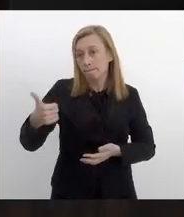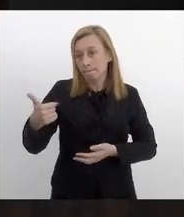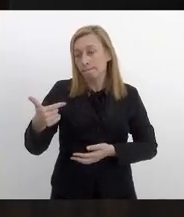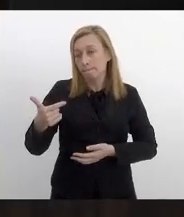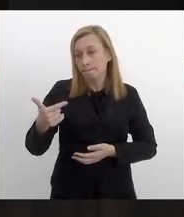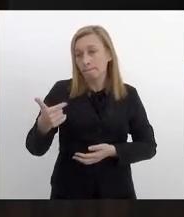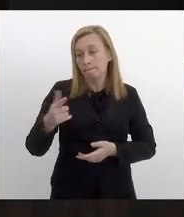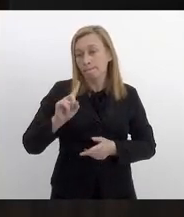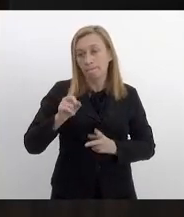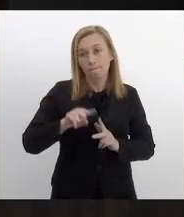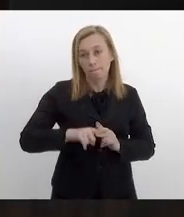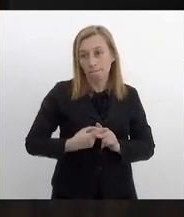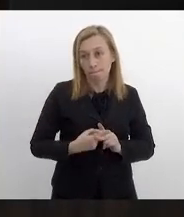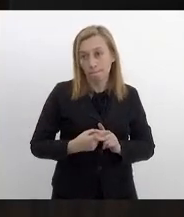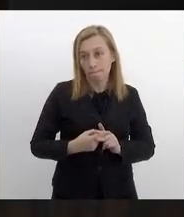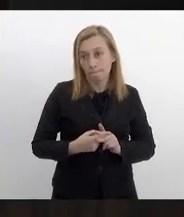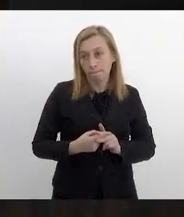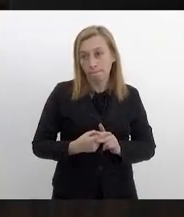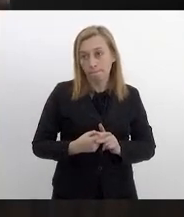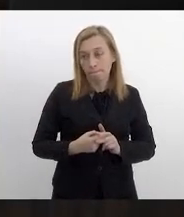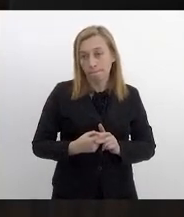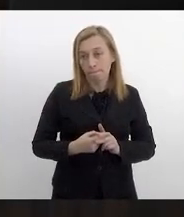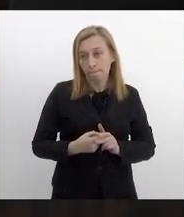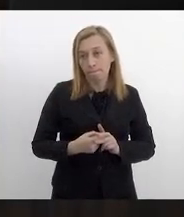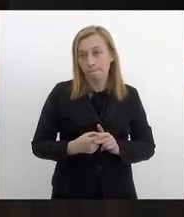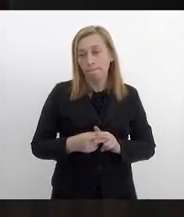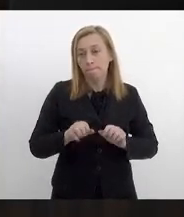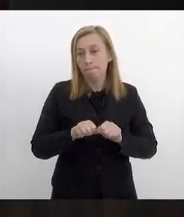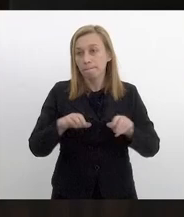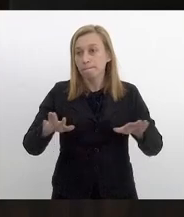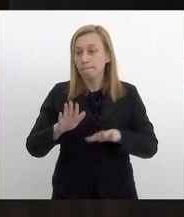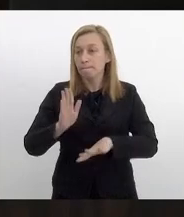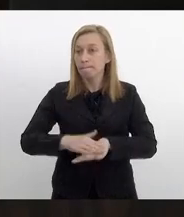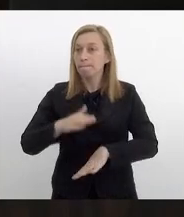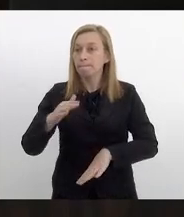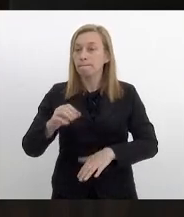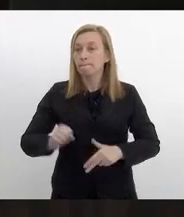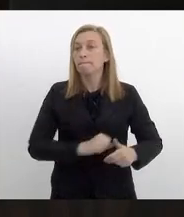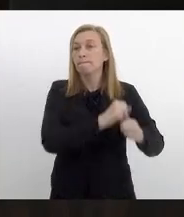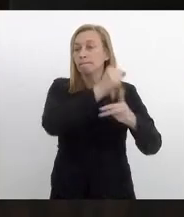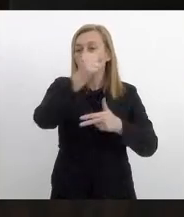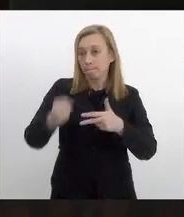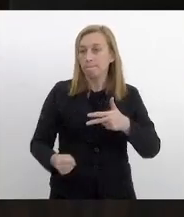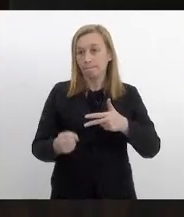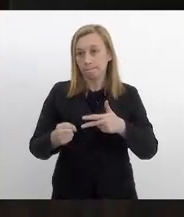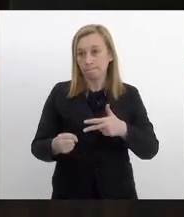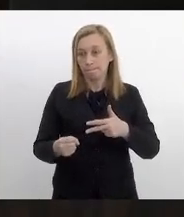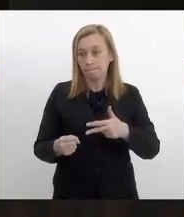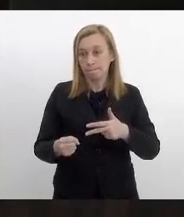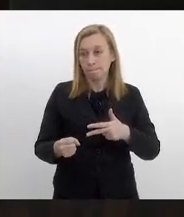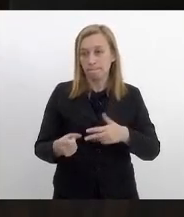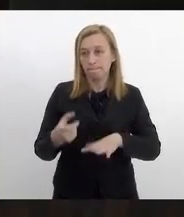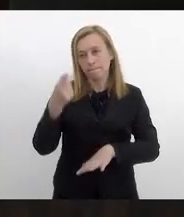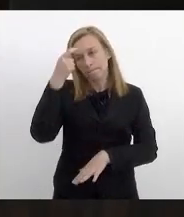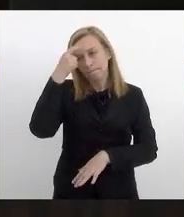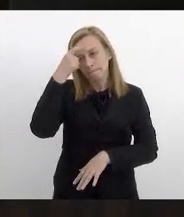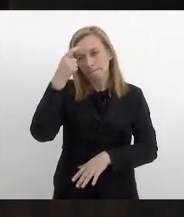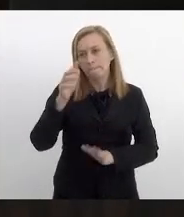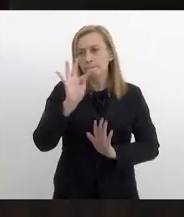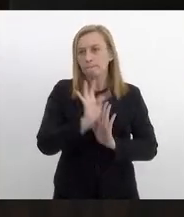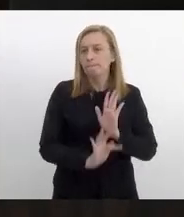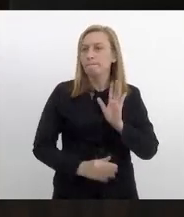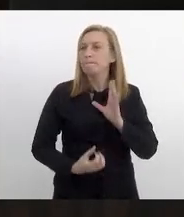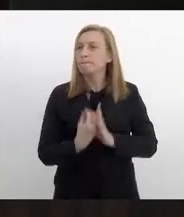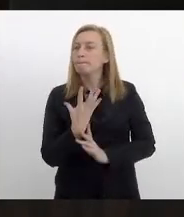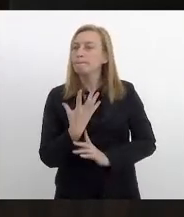sem correção, que seja extensiva aos demais poderes e entes. E aí o texto produzido